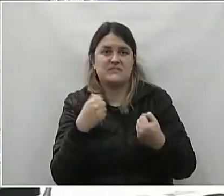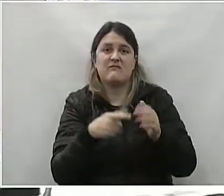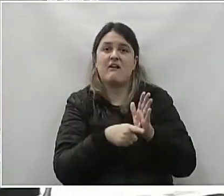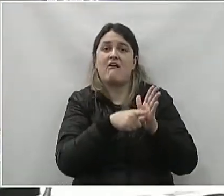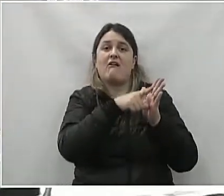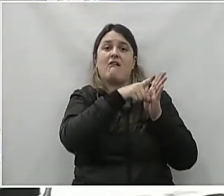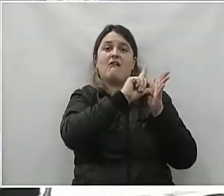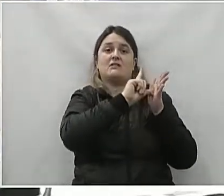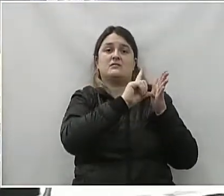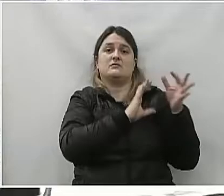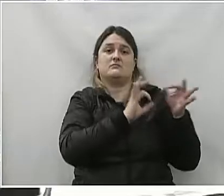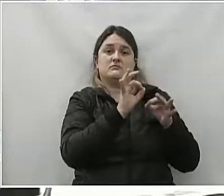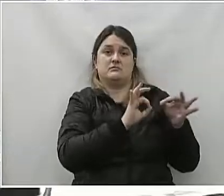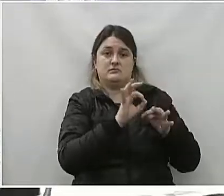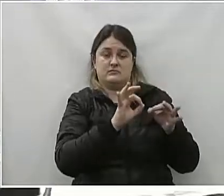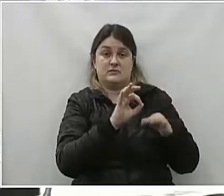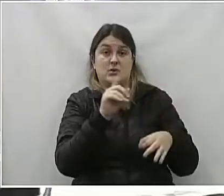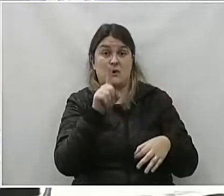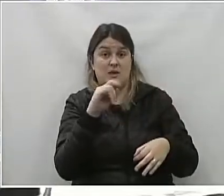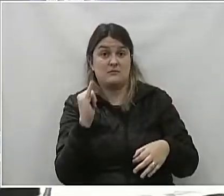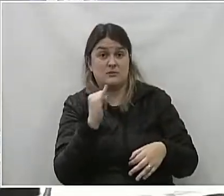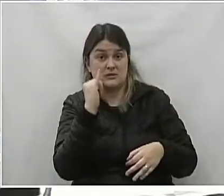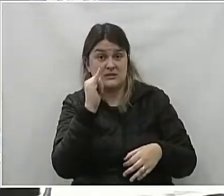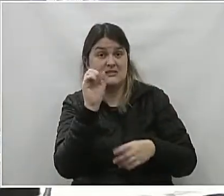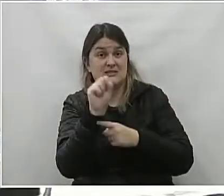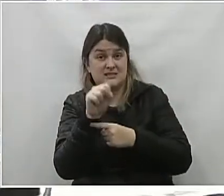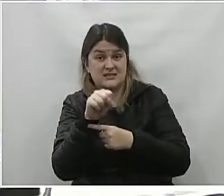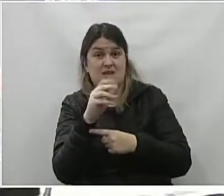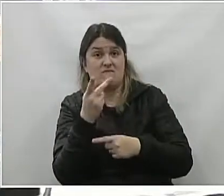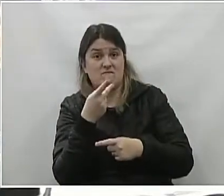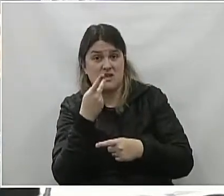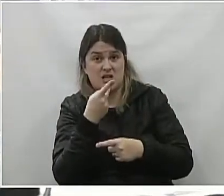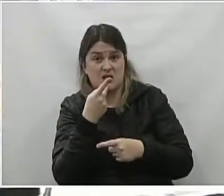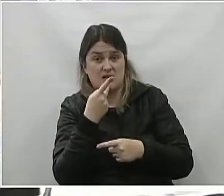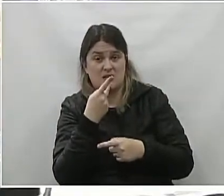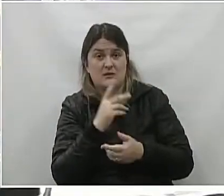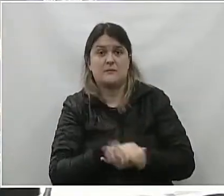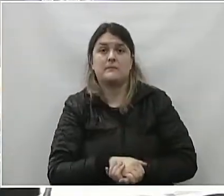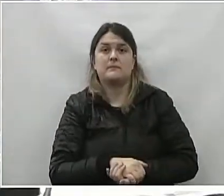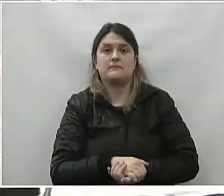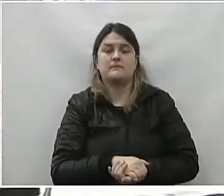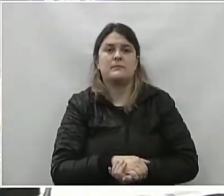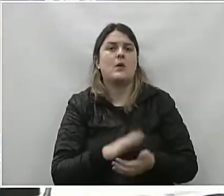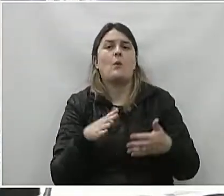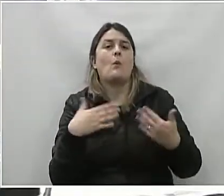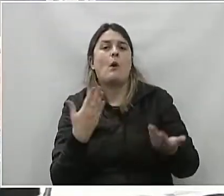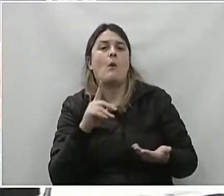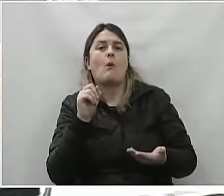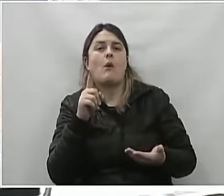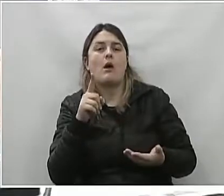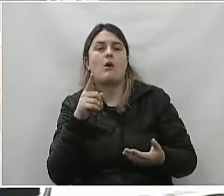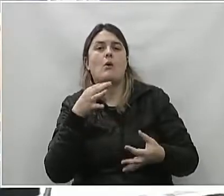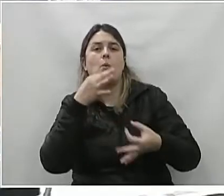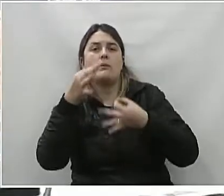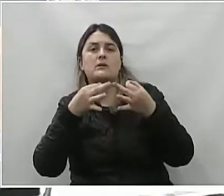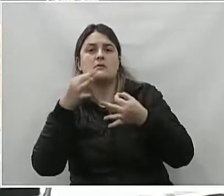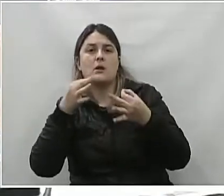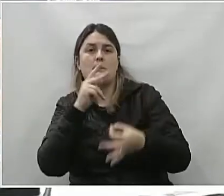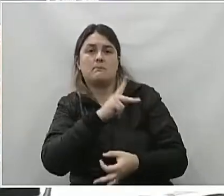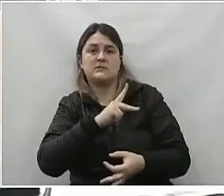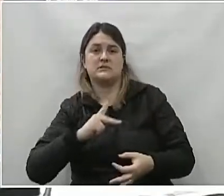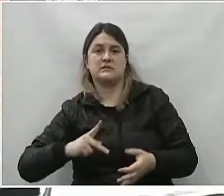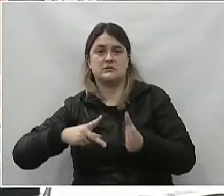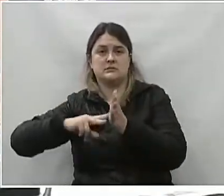que estar organizado. E é importante colocar sim aqui, né? Qual que é o posicionamento do